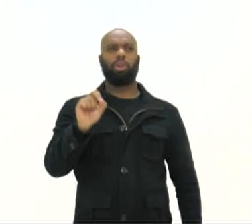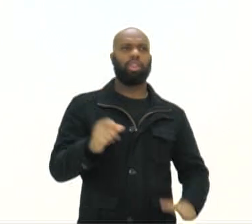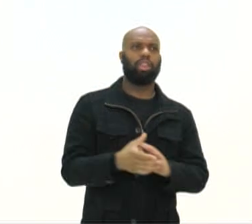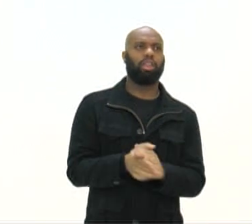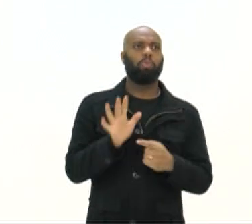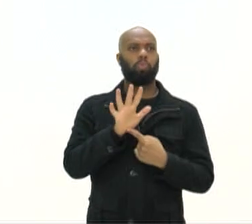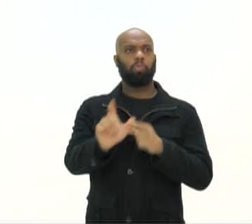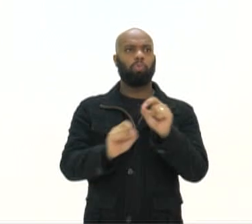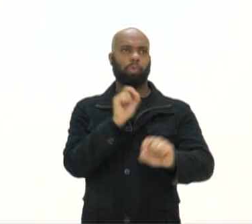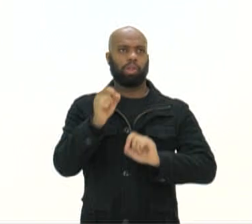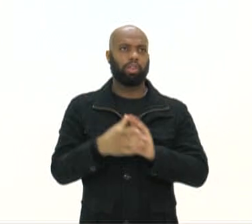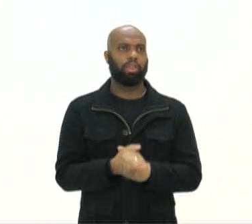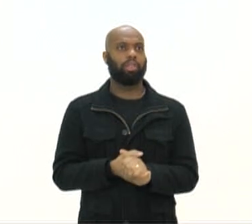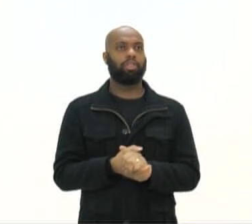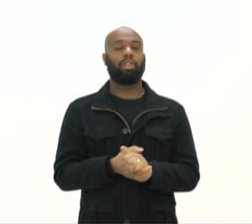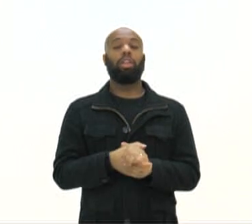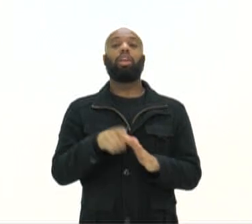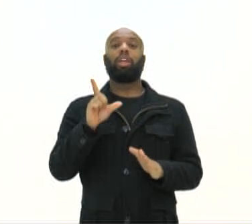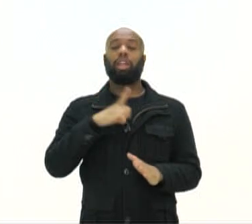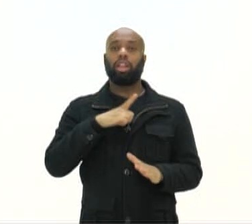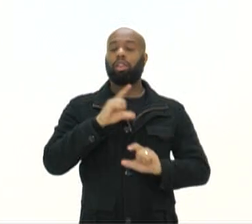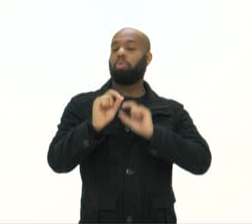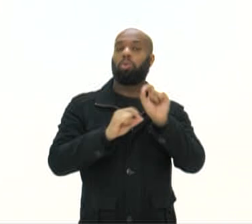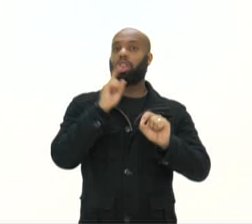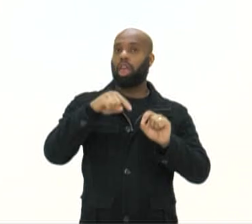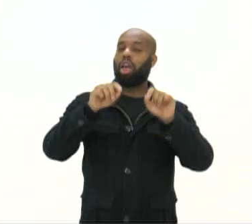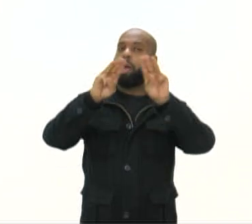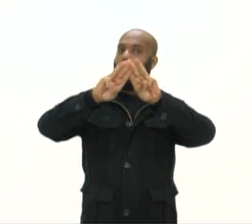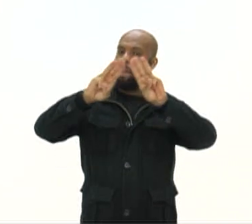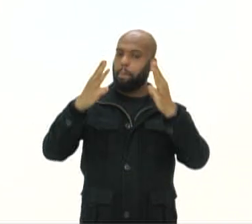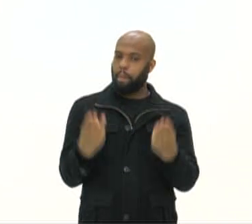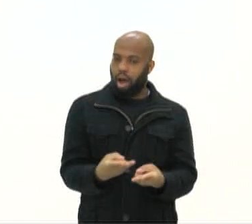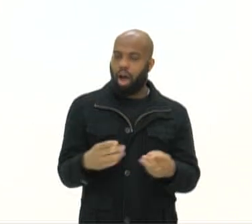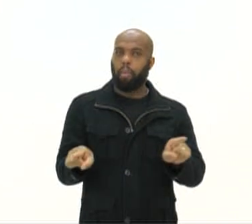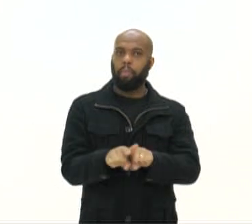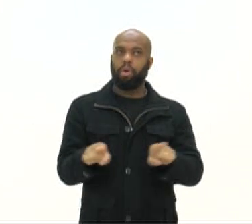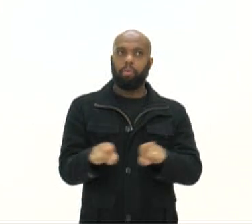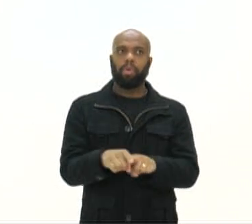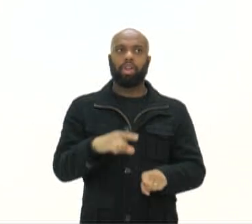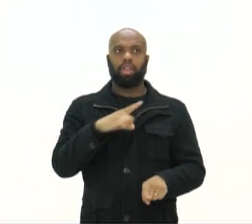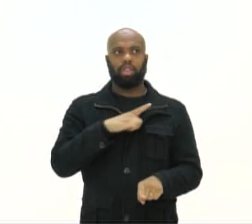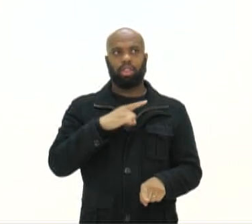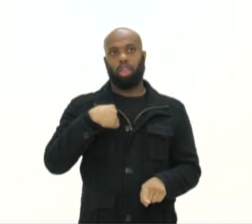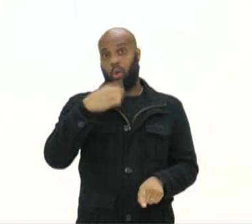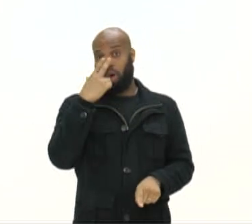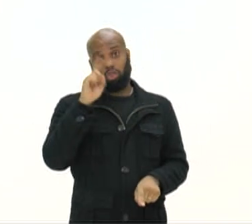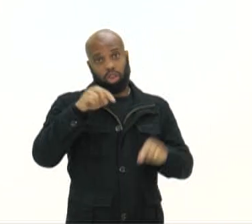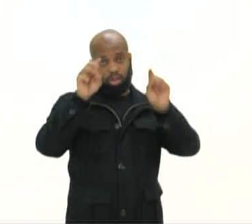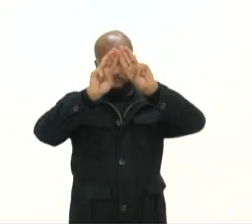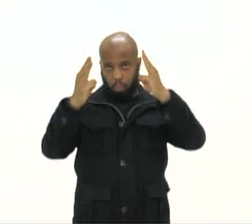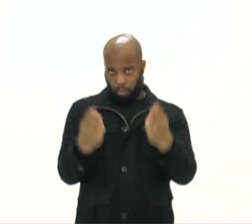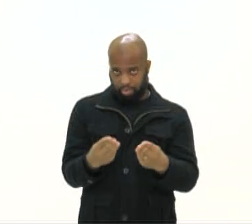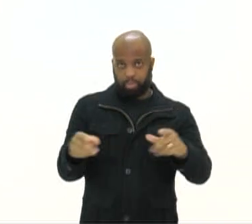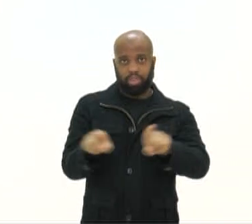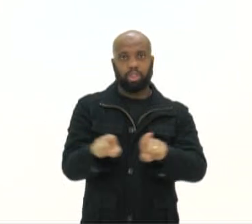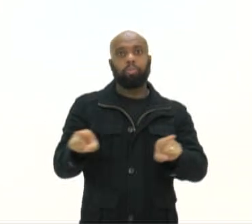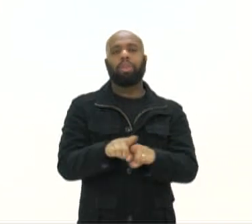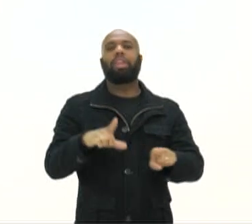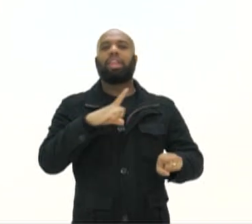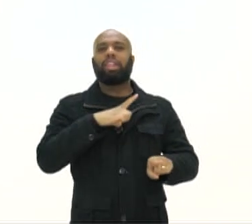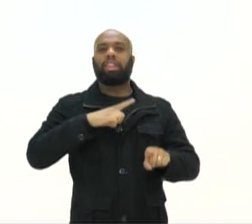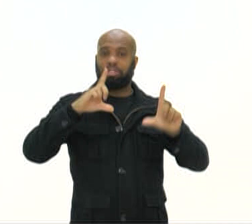aqui, ó. The map, camera, t-shirt and backpack. Um mapa na mão, o que eu presumo que seja um mapa, né? É a